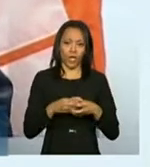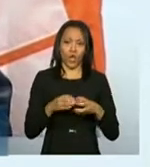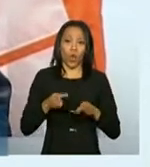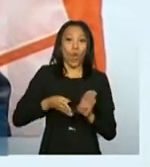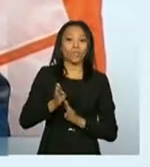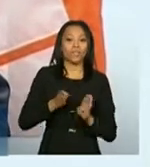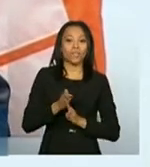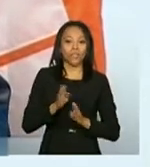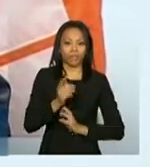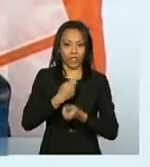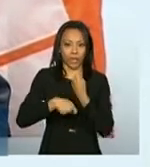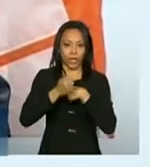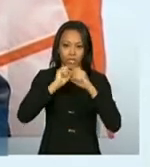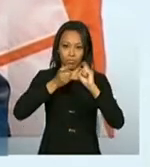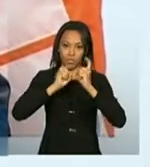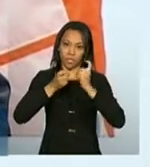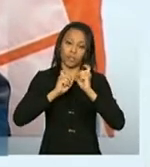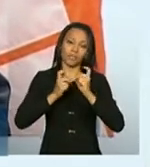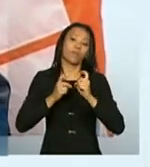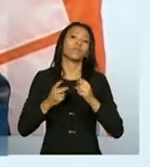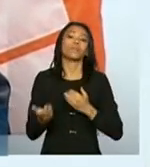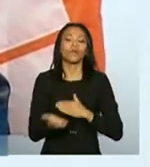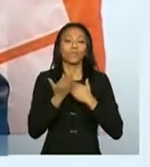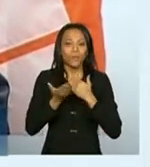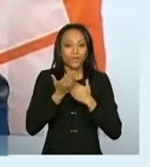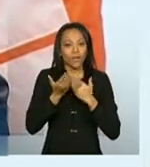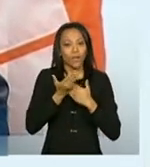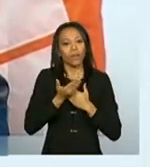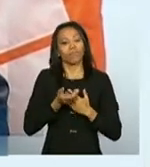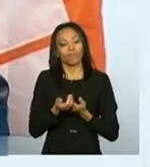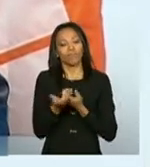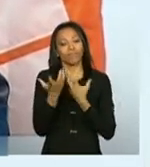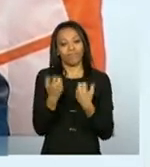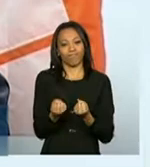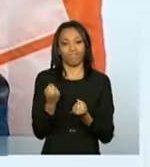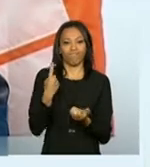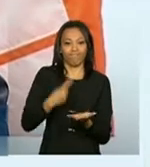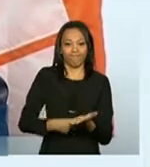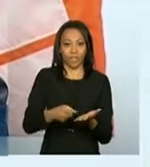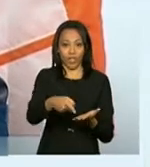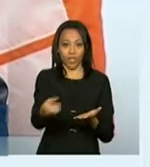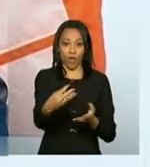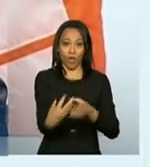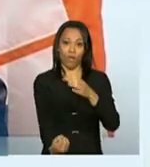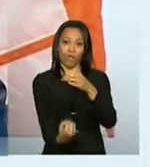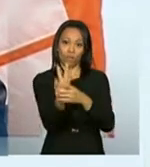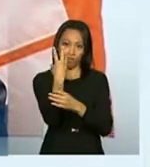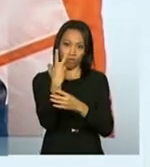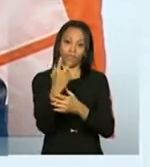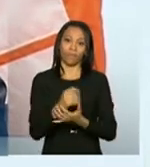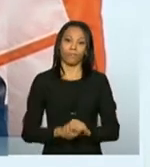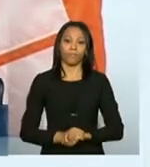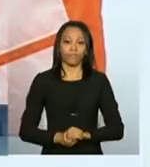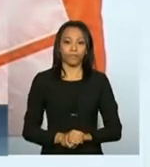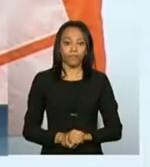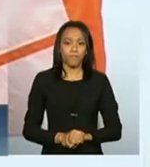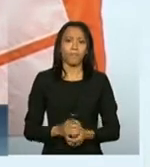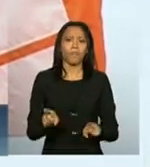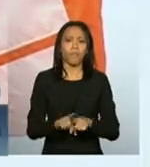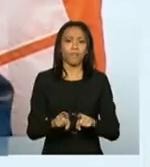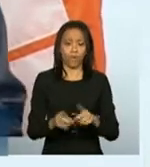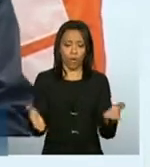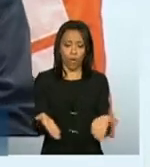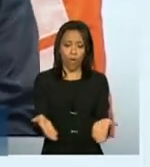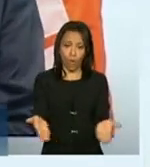na pessoa do José Luciano Penido, que apoiaram e nos delegaram a implantação dessa nova criação. Confirma-se